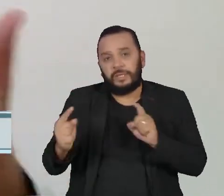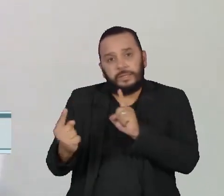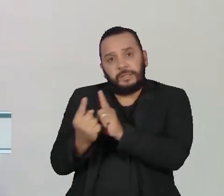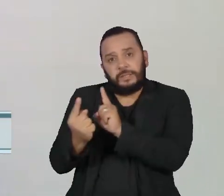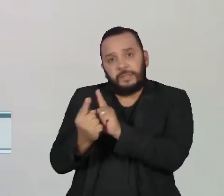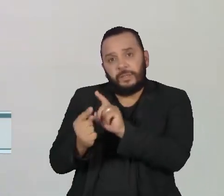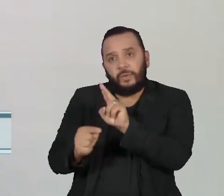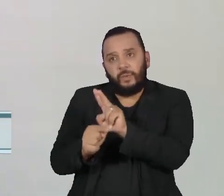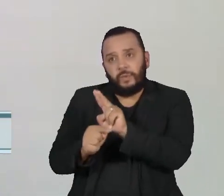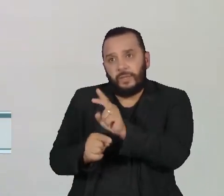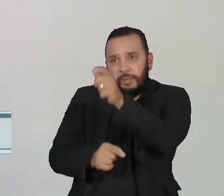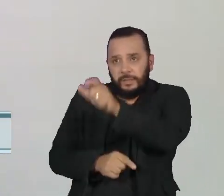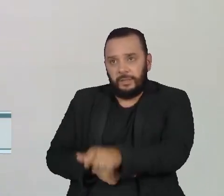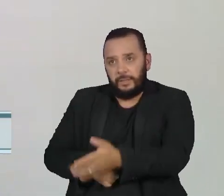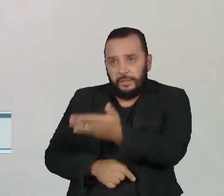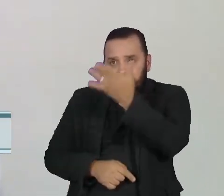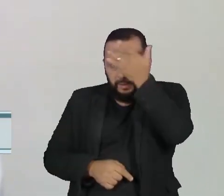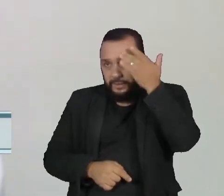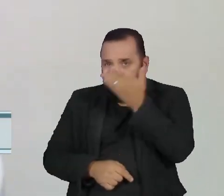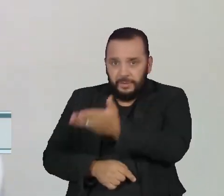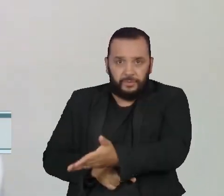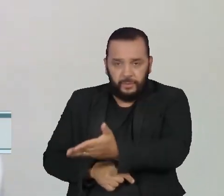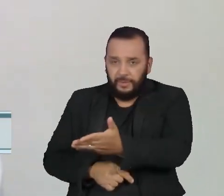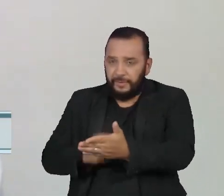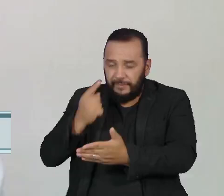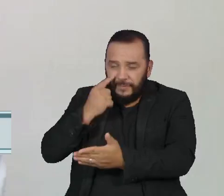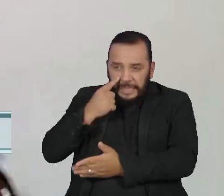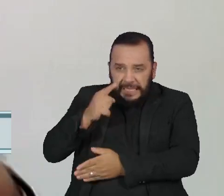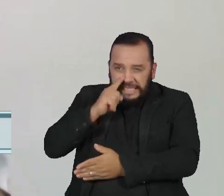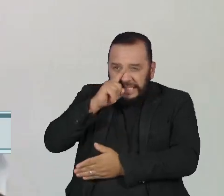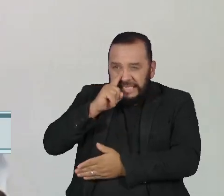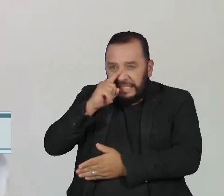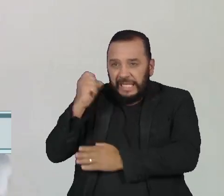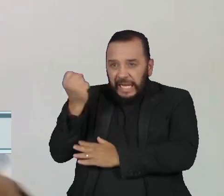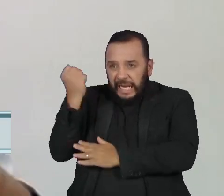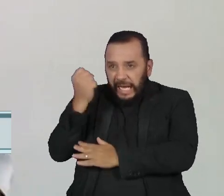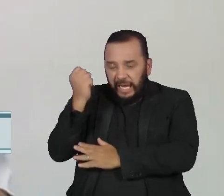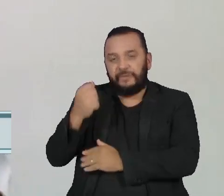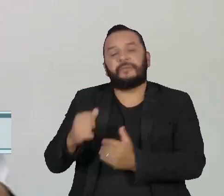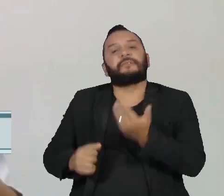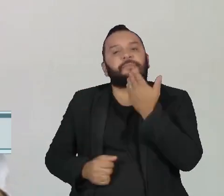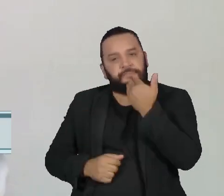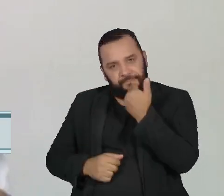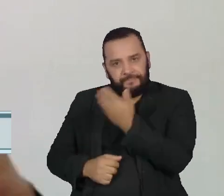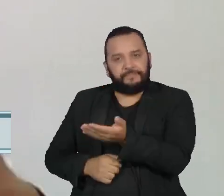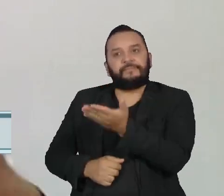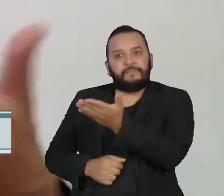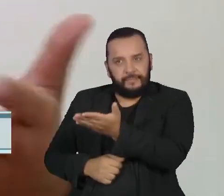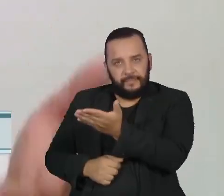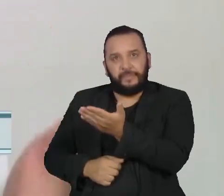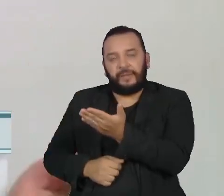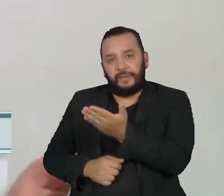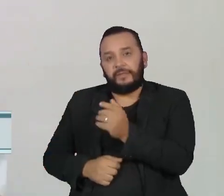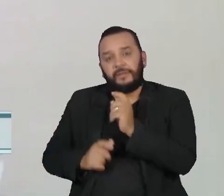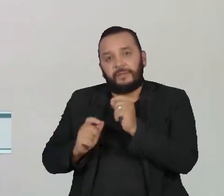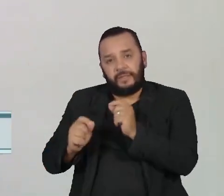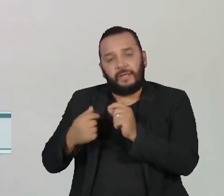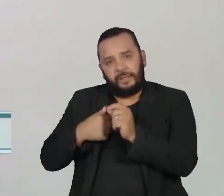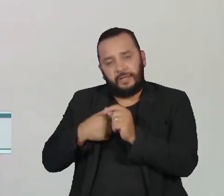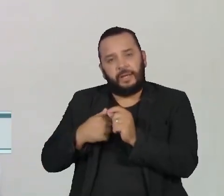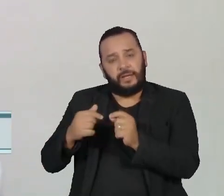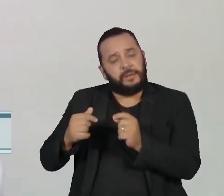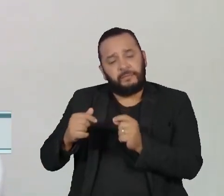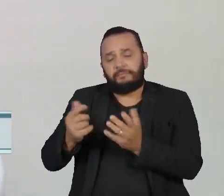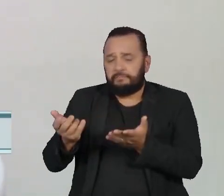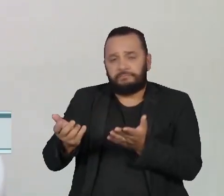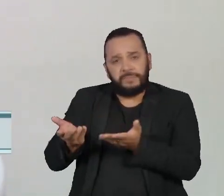pacientes identifiquem aqueles que estão sob maior risco, solicitem esses instrumentos que são simples, baratos, disponíveis no Sistema